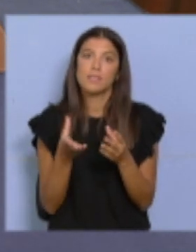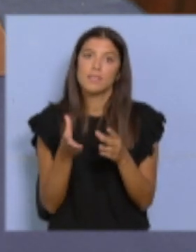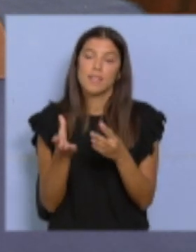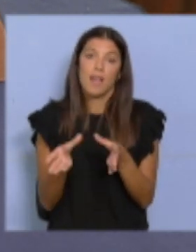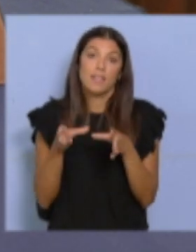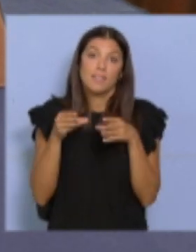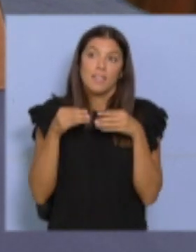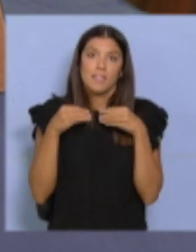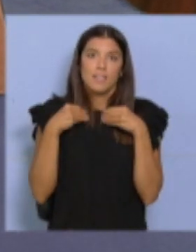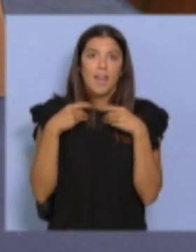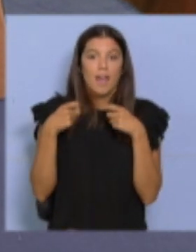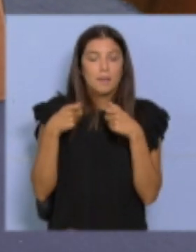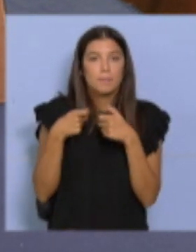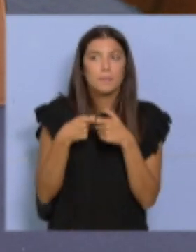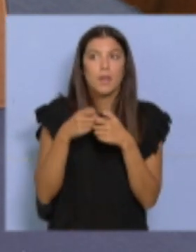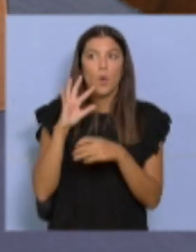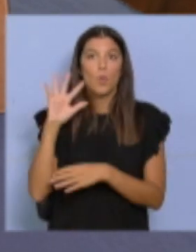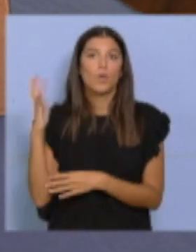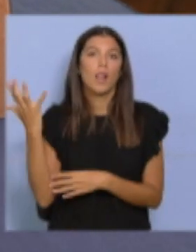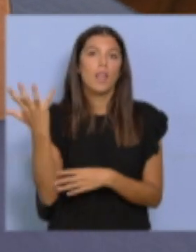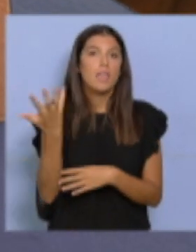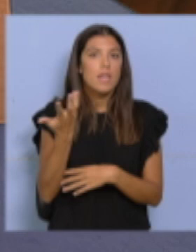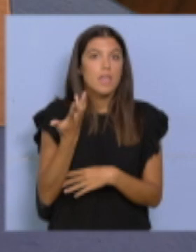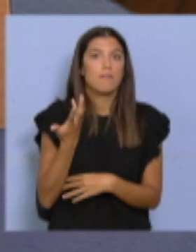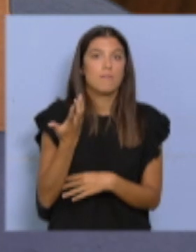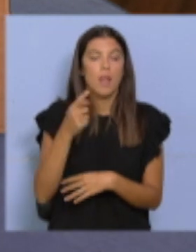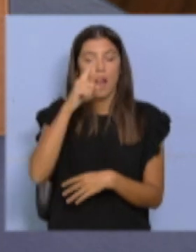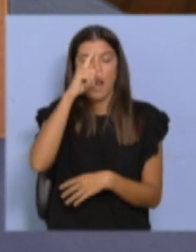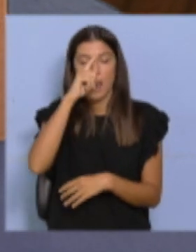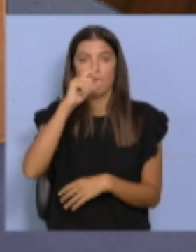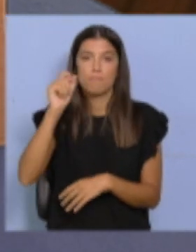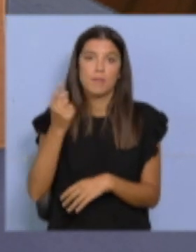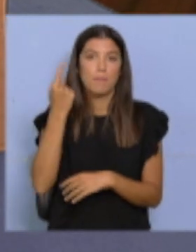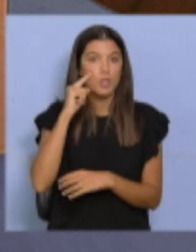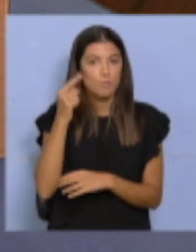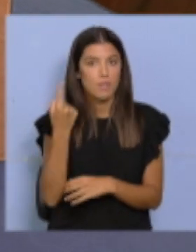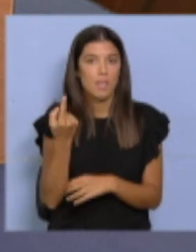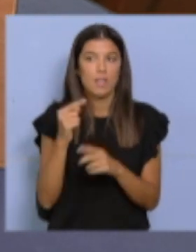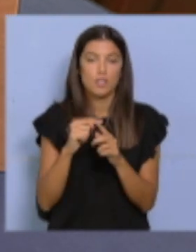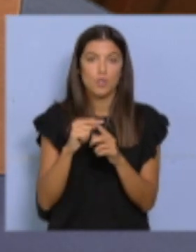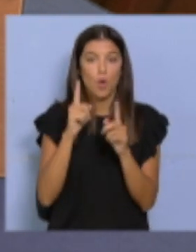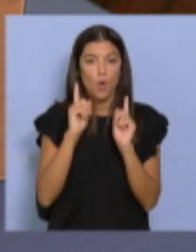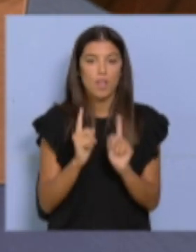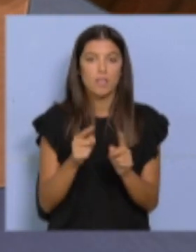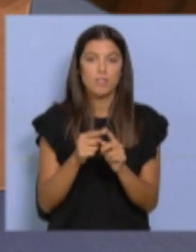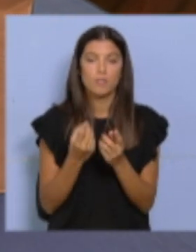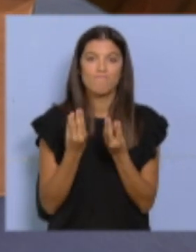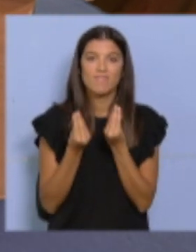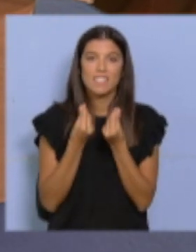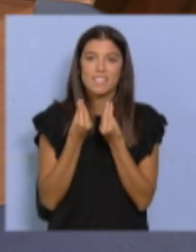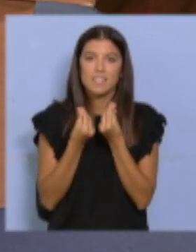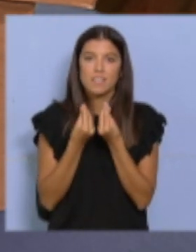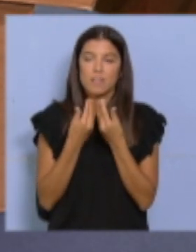característico. Recordo-me das primeiras experiências. Inicialmente era a sensação sempre de